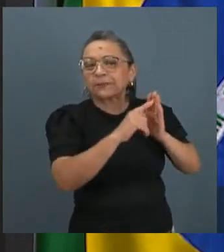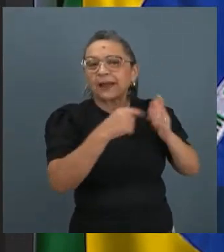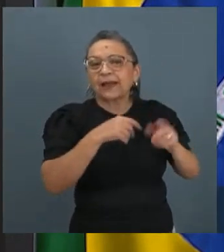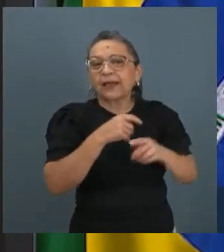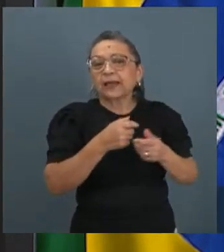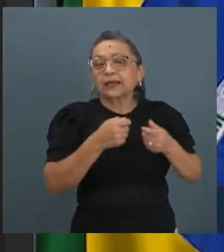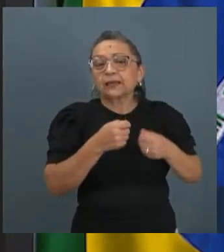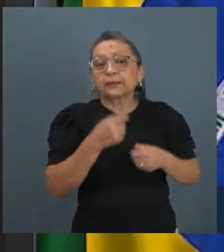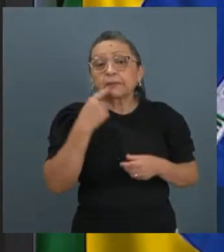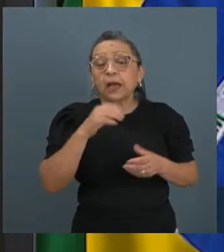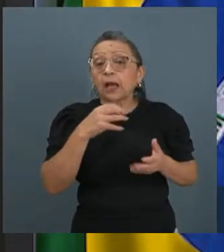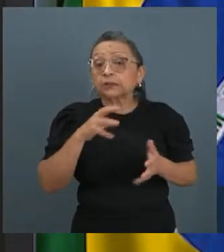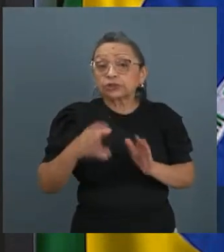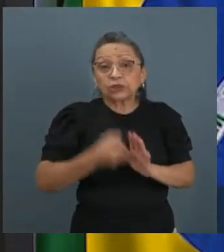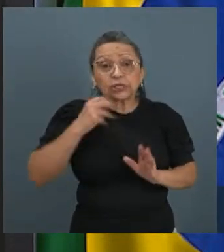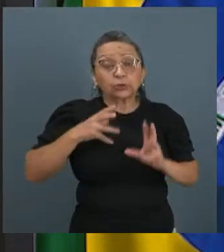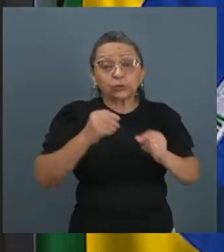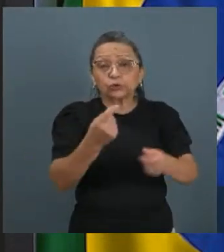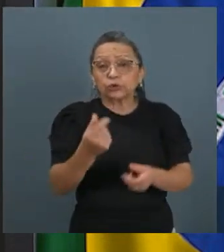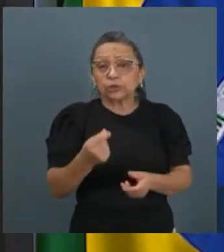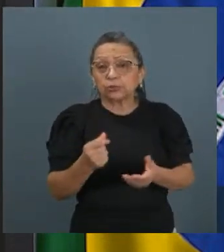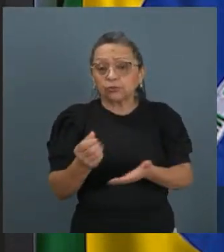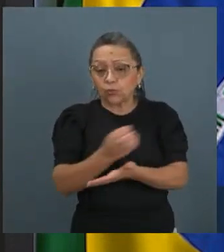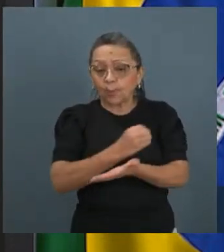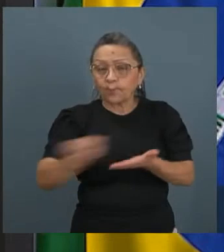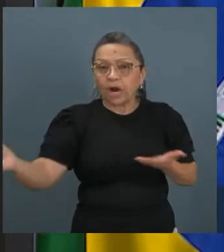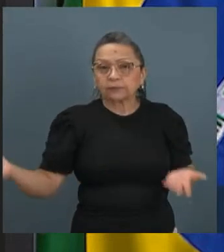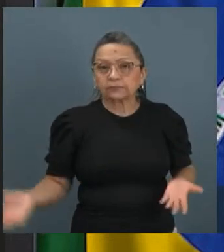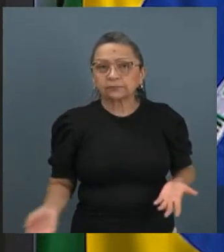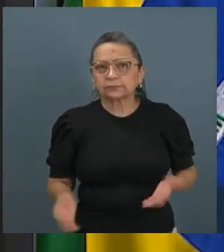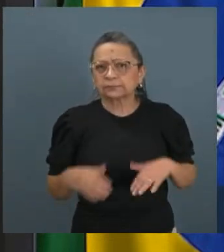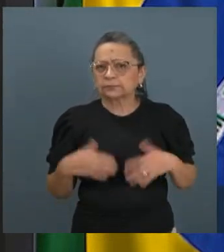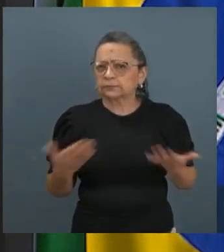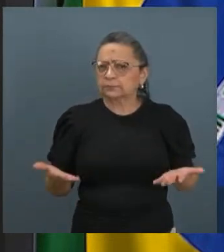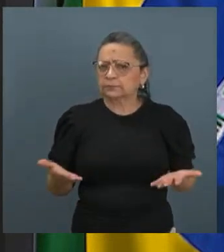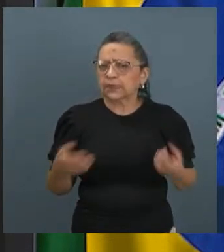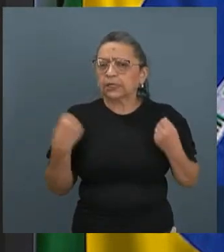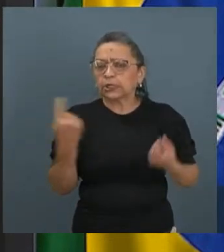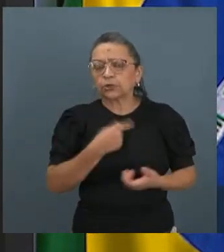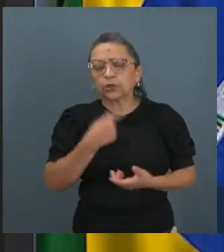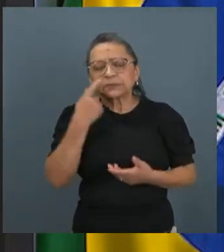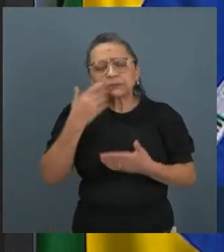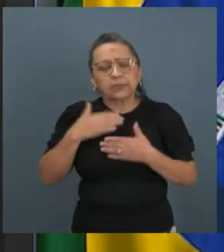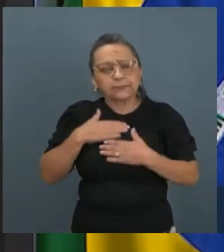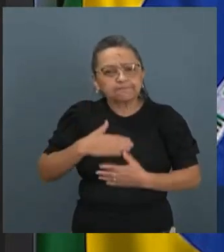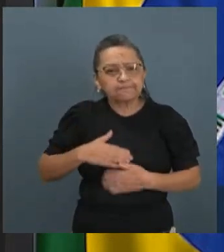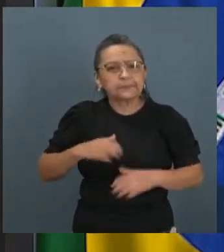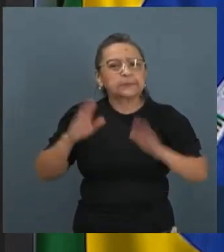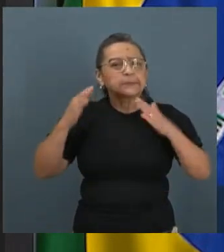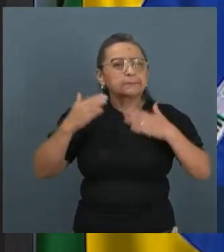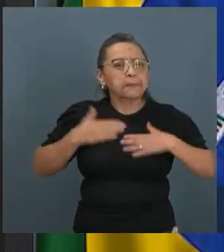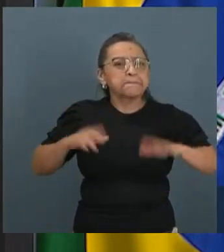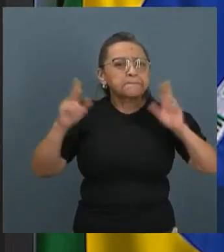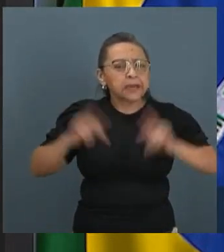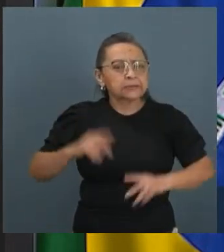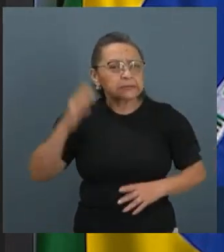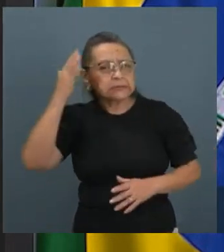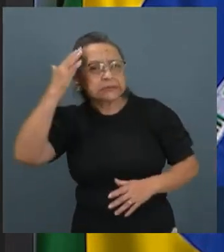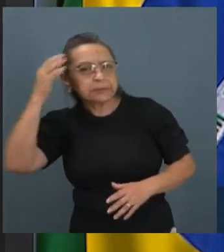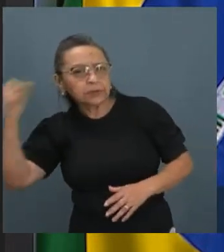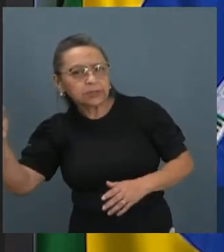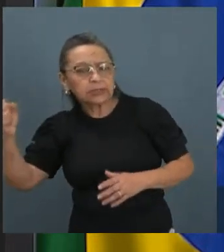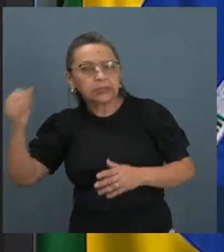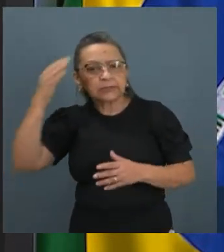até o último centavo deles. Então, que tenhamos serenidade, sabedoria. Essa casa é